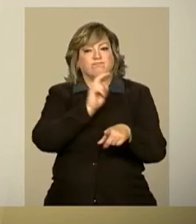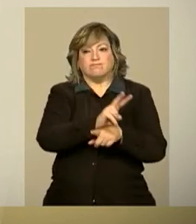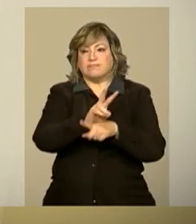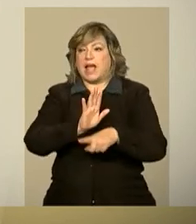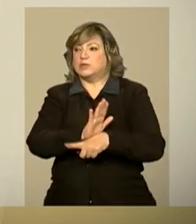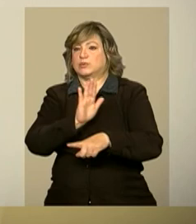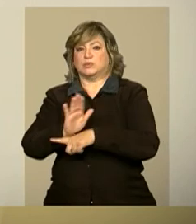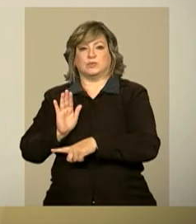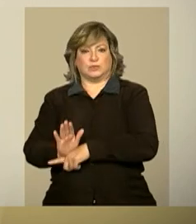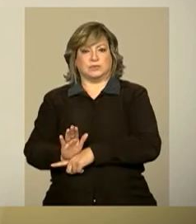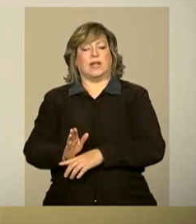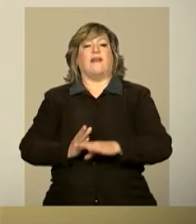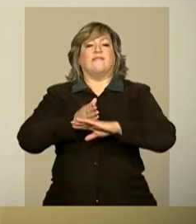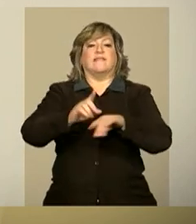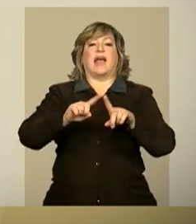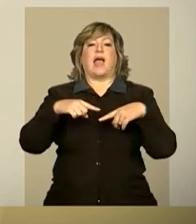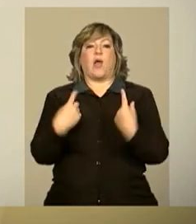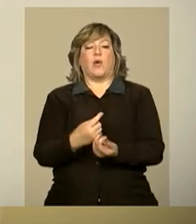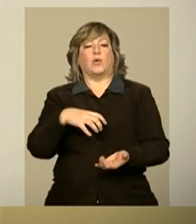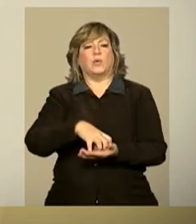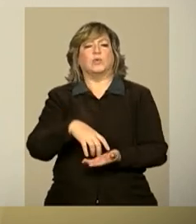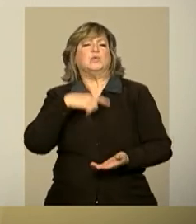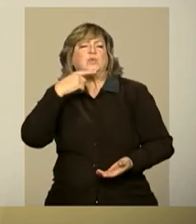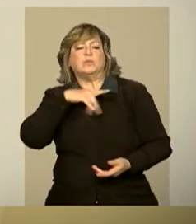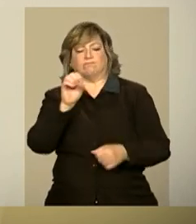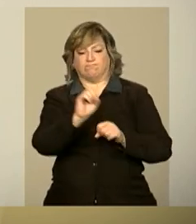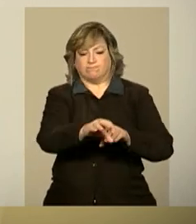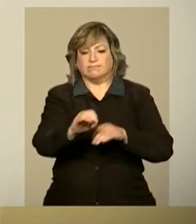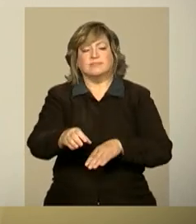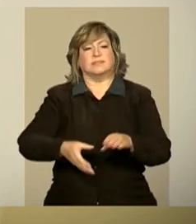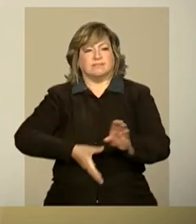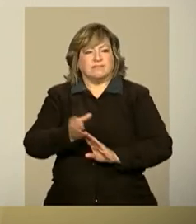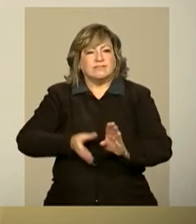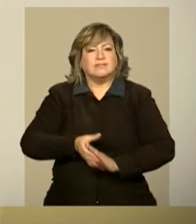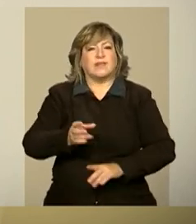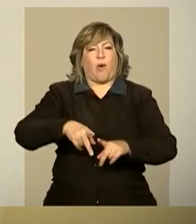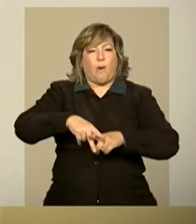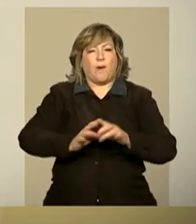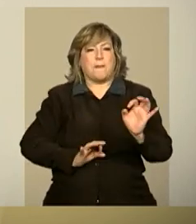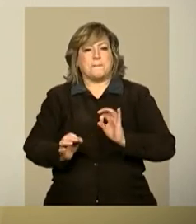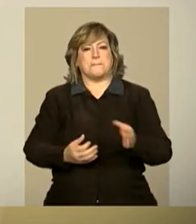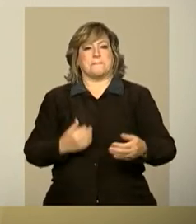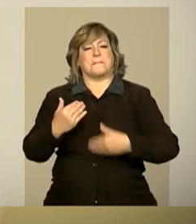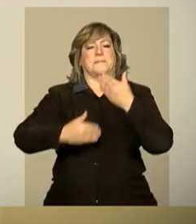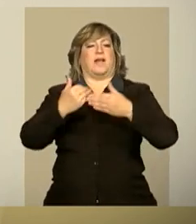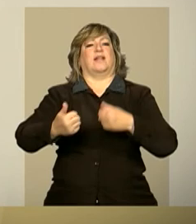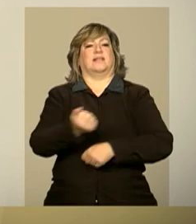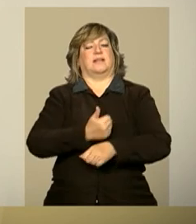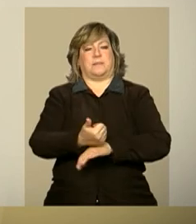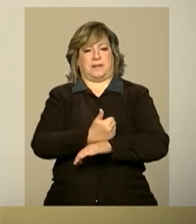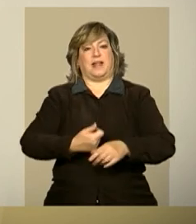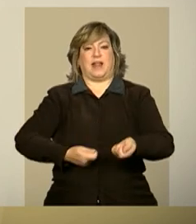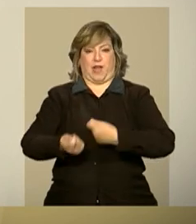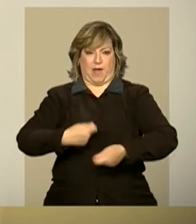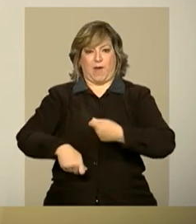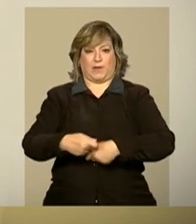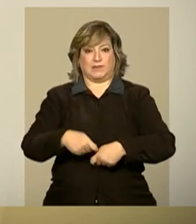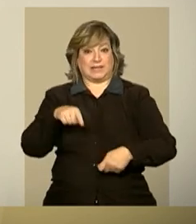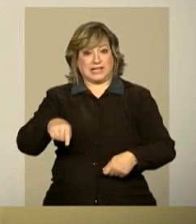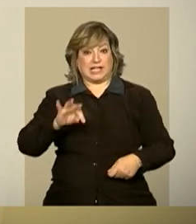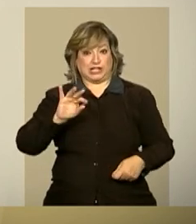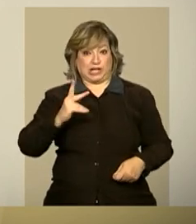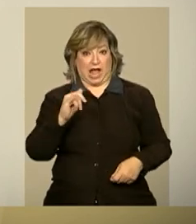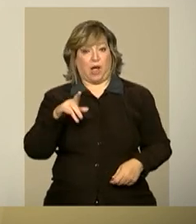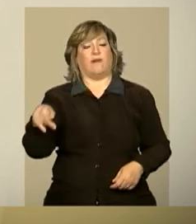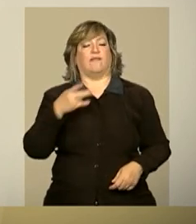acompanha vai nacionais do grupo tira as dúvidas e confere como Cada um está tocando o seu negócio o Thiago conta